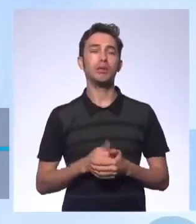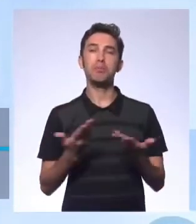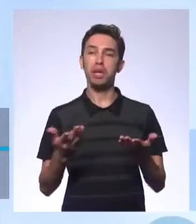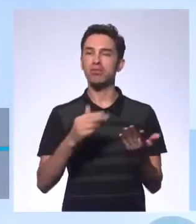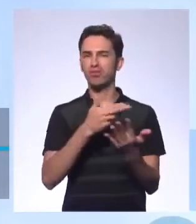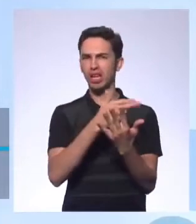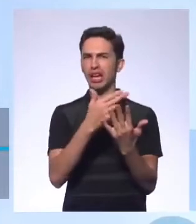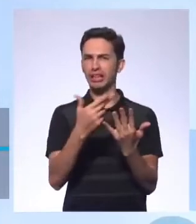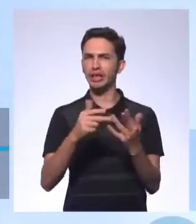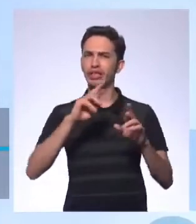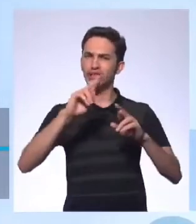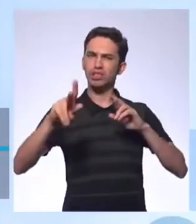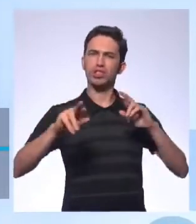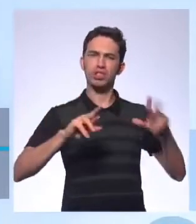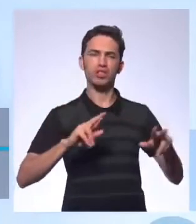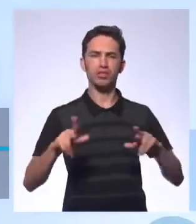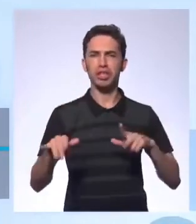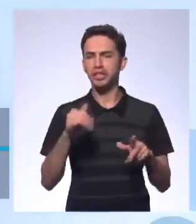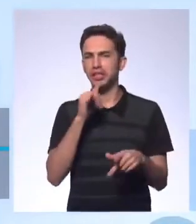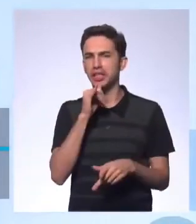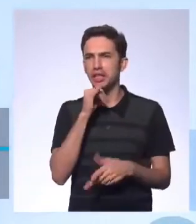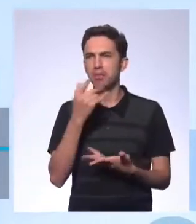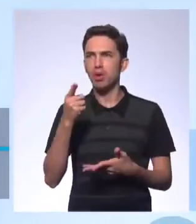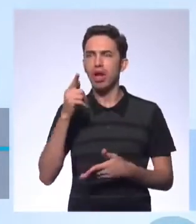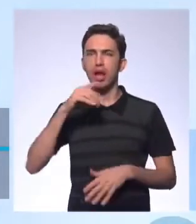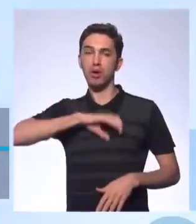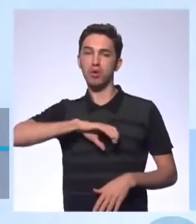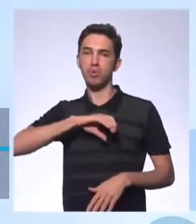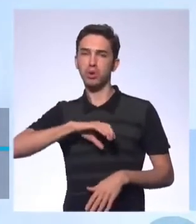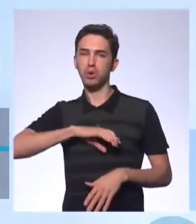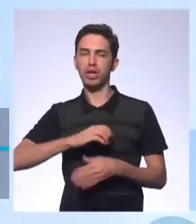características diferentes da escravização portuguesa,